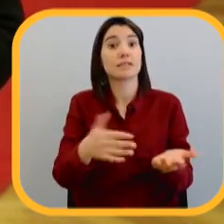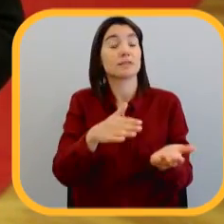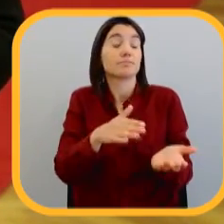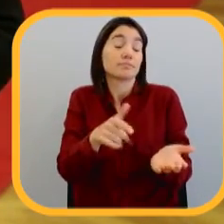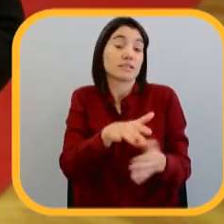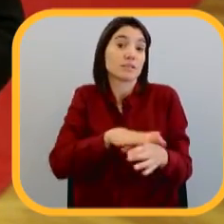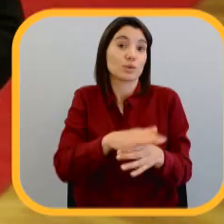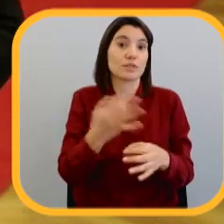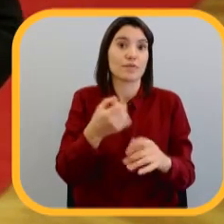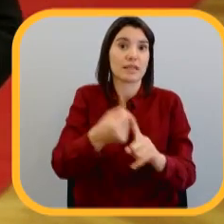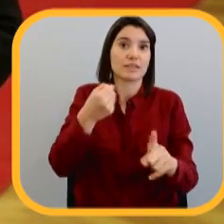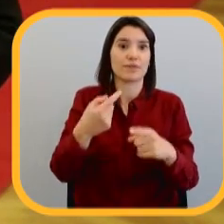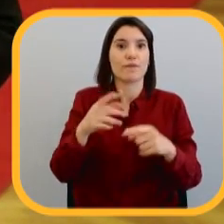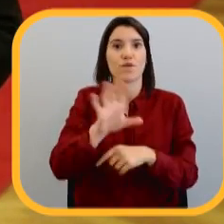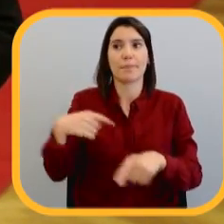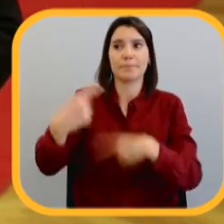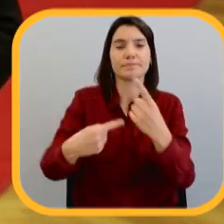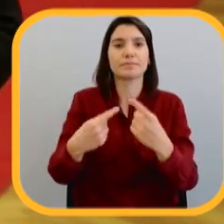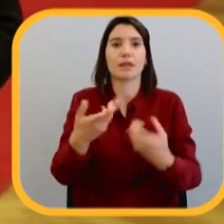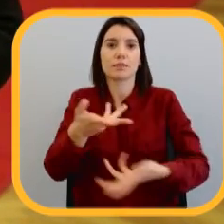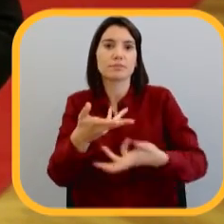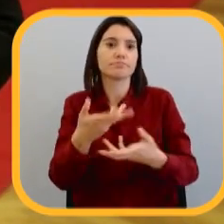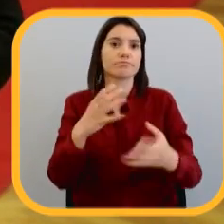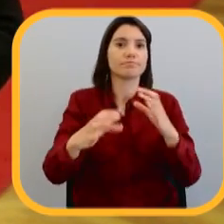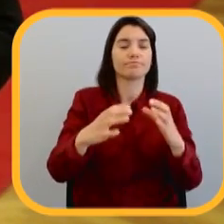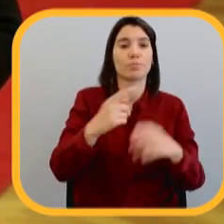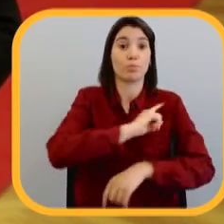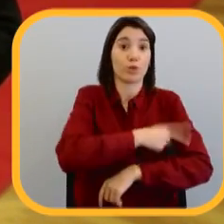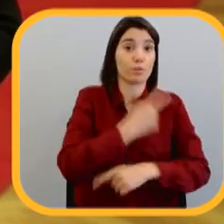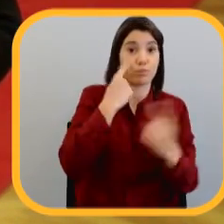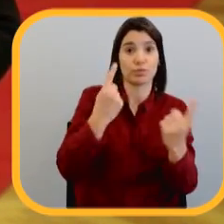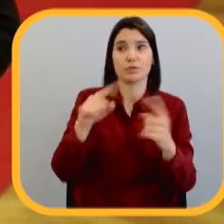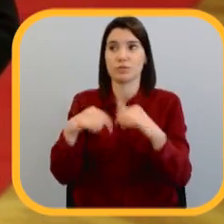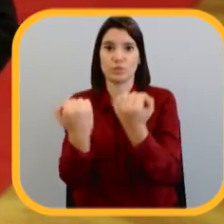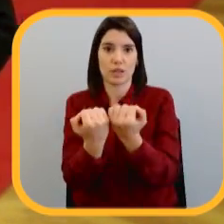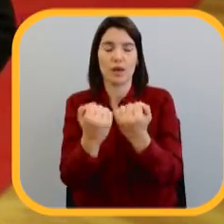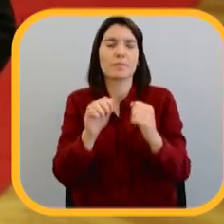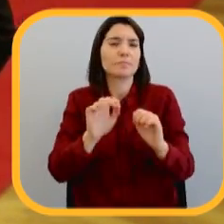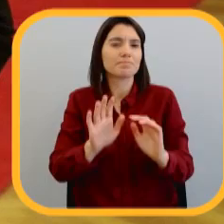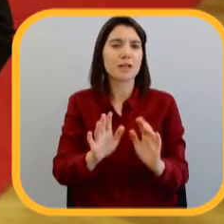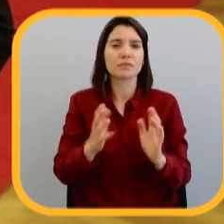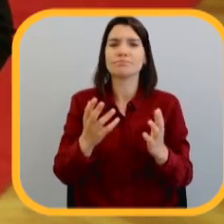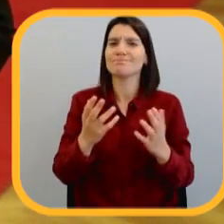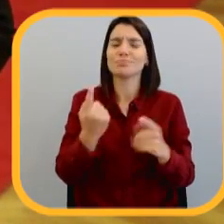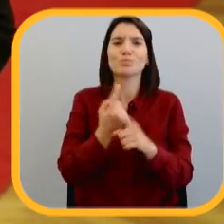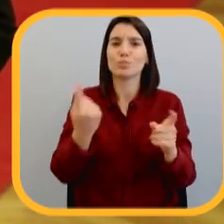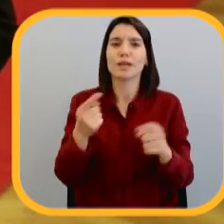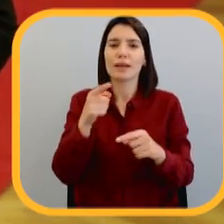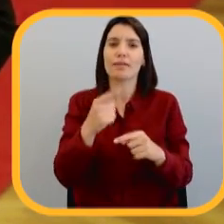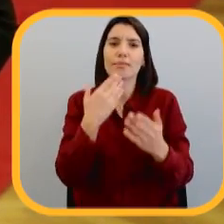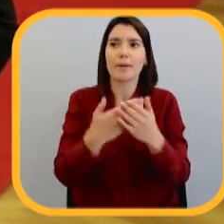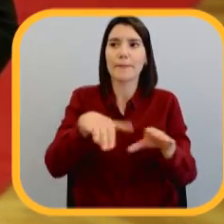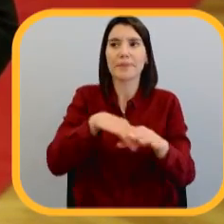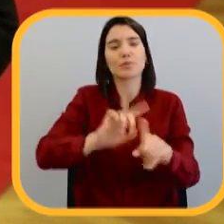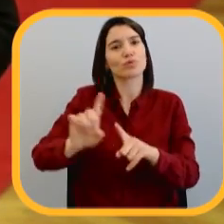uma realidade que desafia as formas tradicionais de interação e comunicação entre o poder público e a sociedade. Mas afinal, que